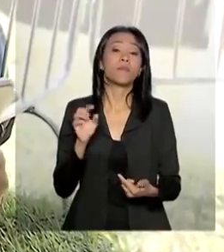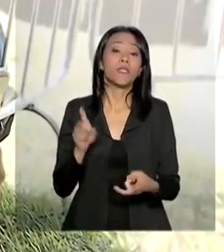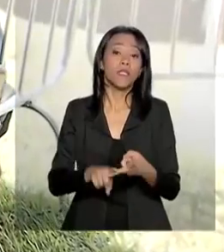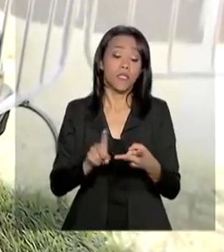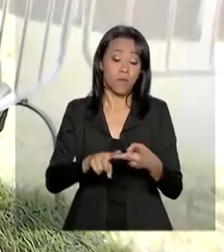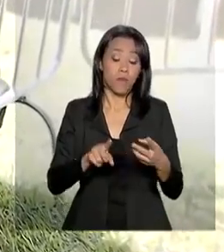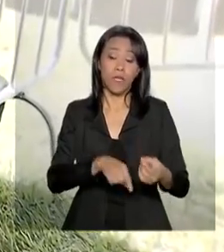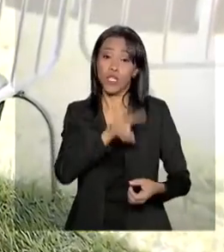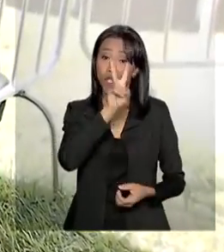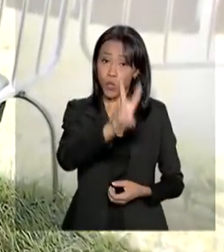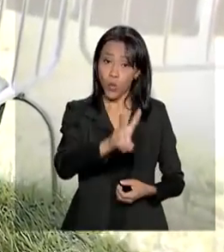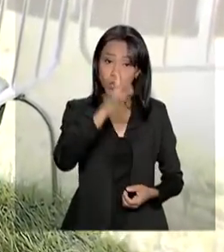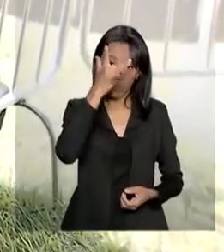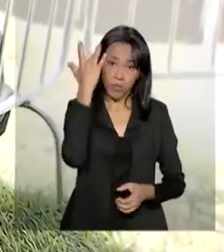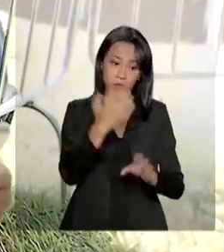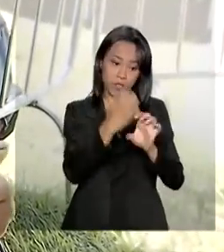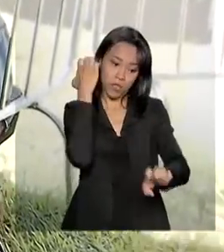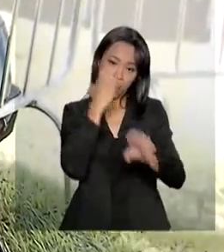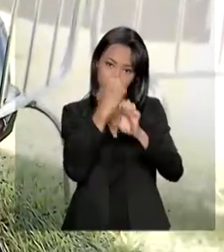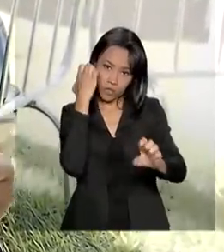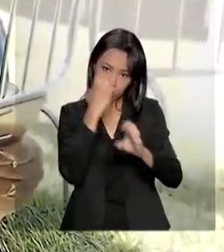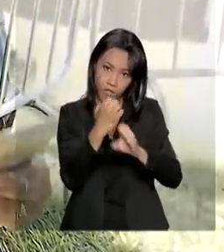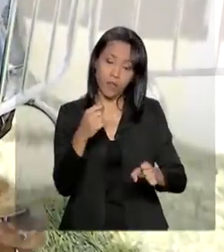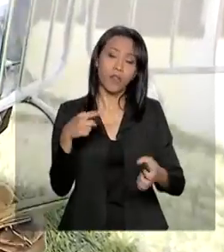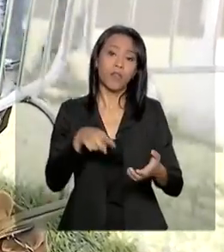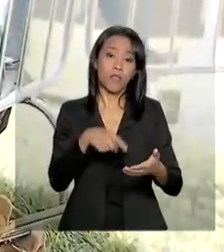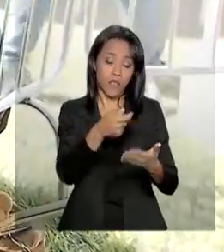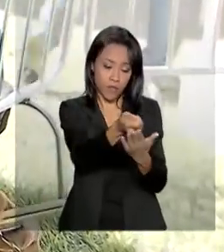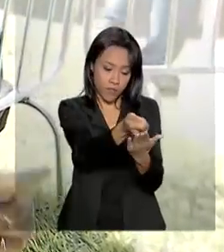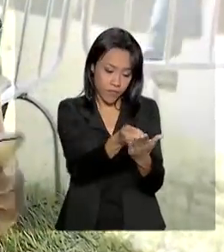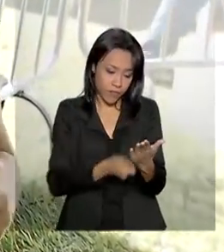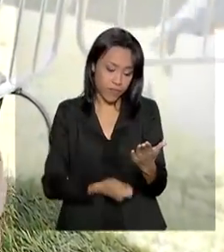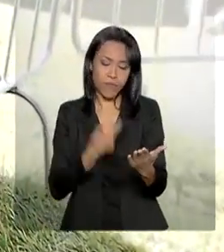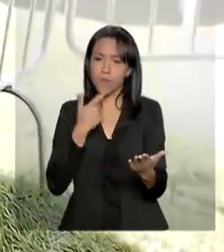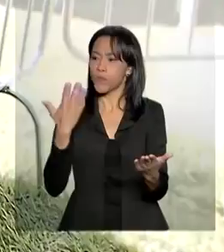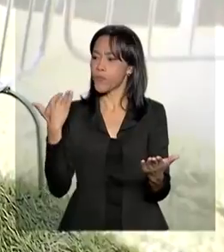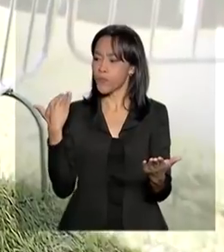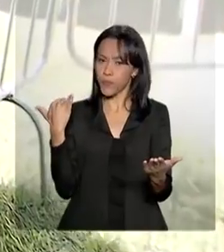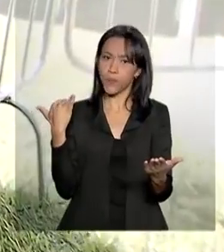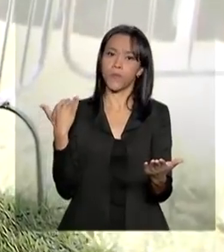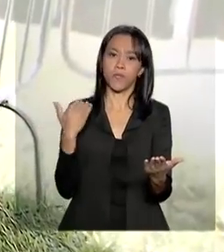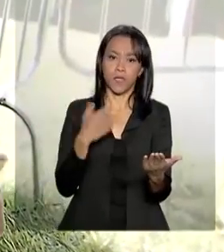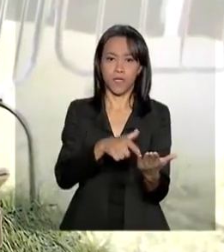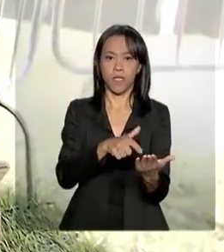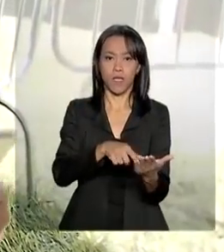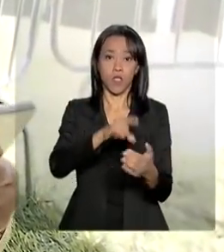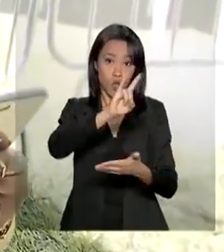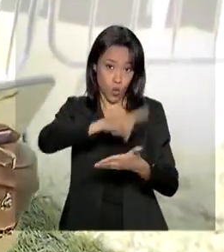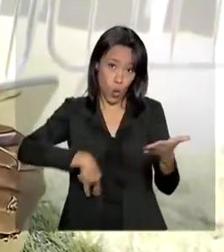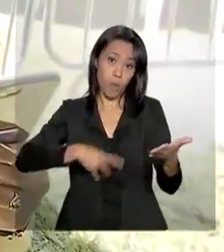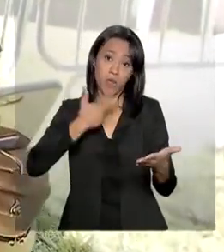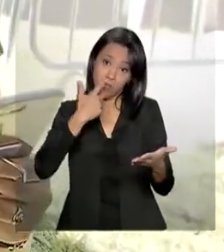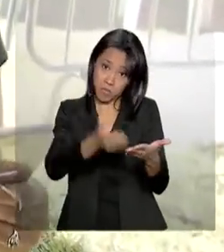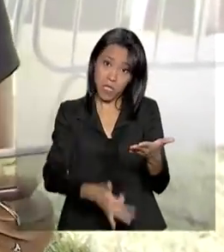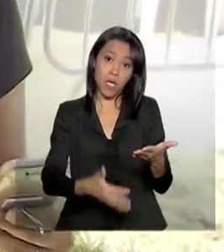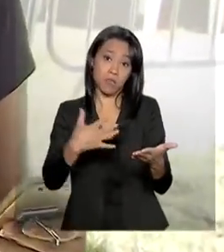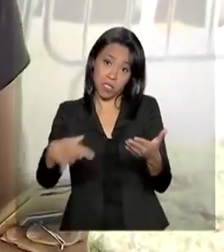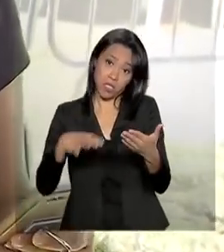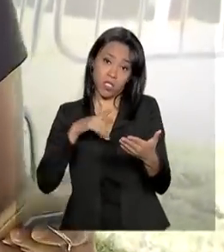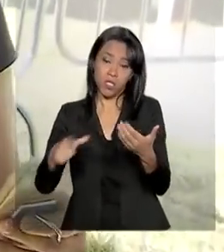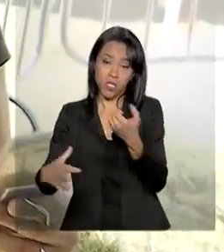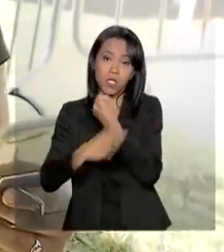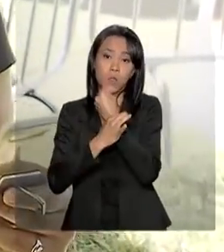e 2 engenheiros terceirizados que emitiram laudos recentes atestando a solidez dessas barragens,